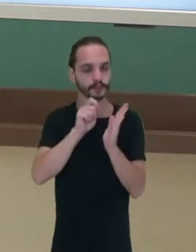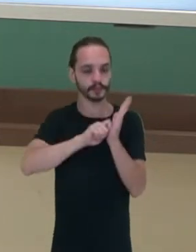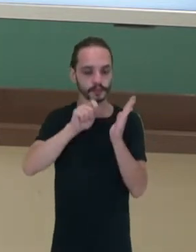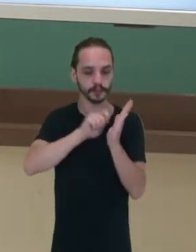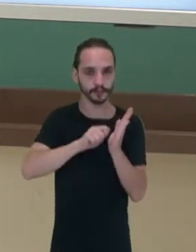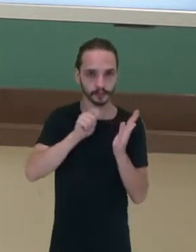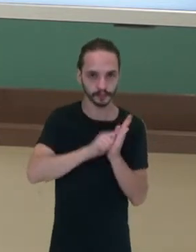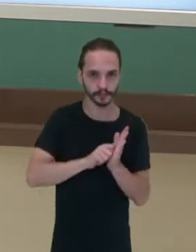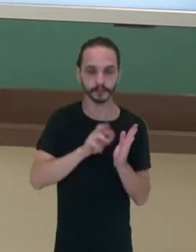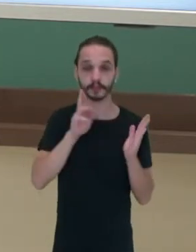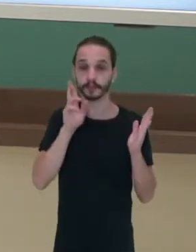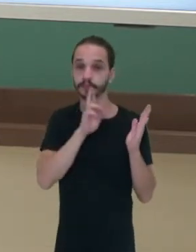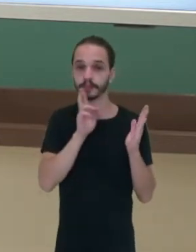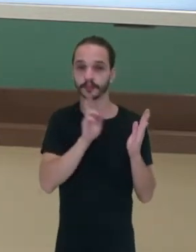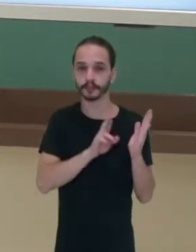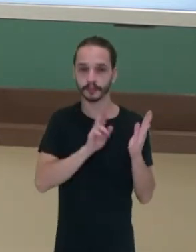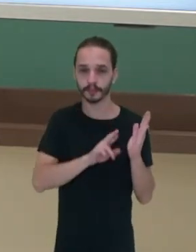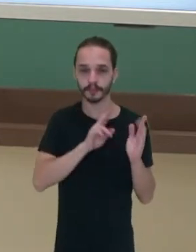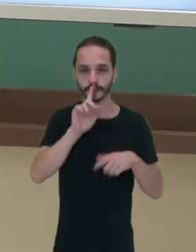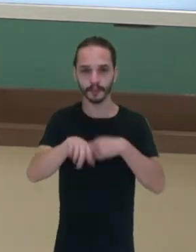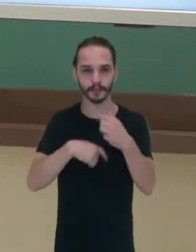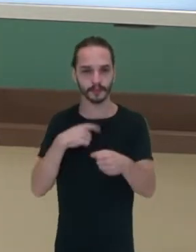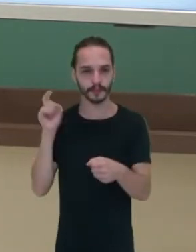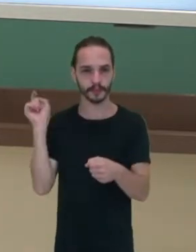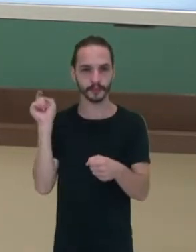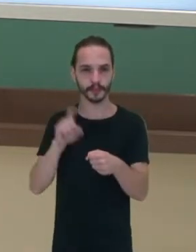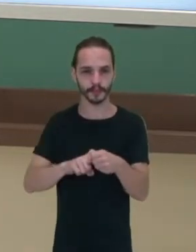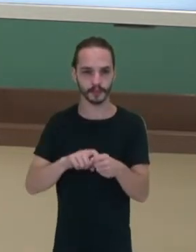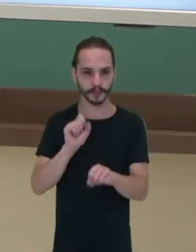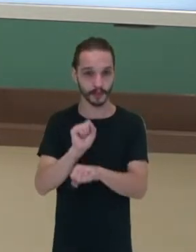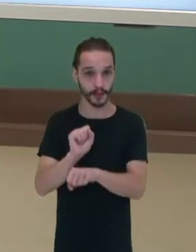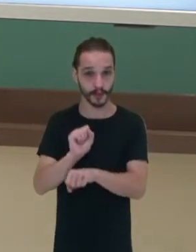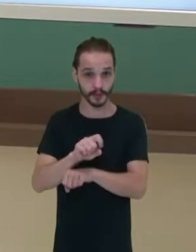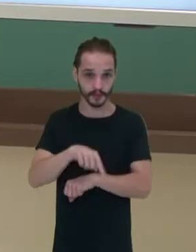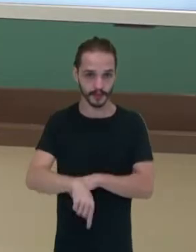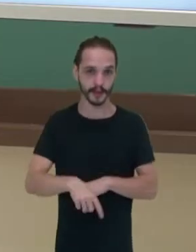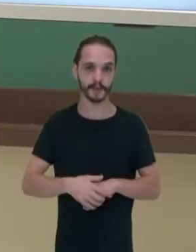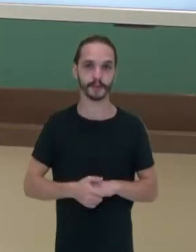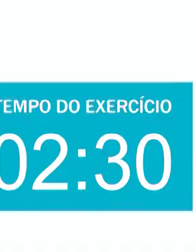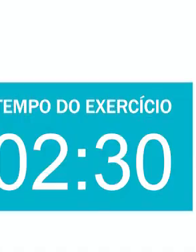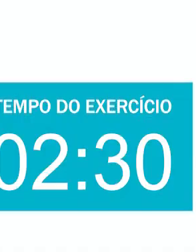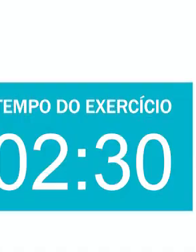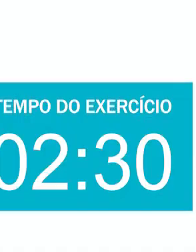no teu caderno, para você responder e eu já retorno, estou te esperando aqui até daqui a pouco.